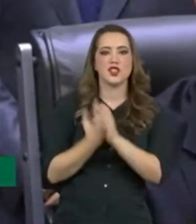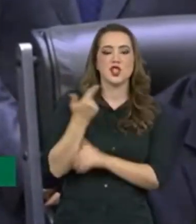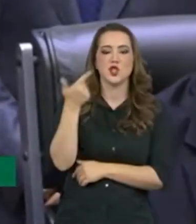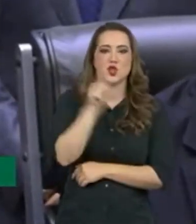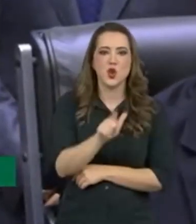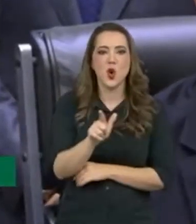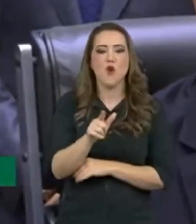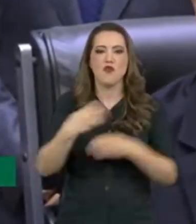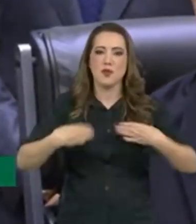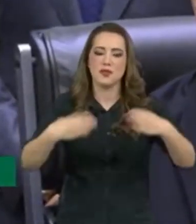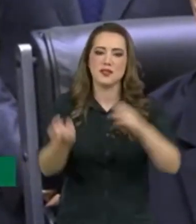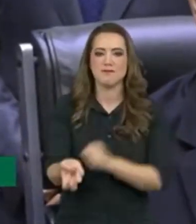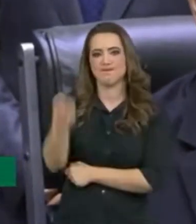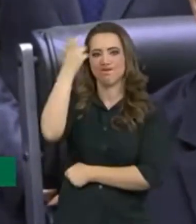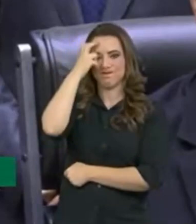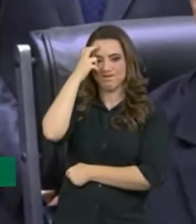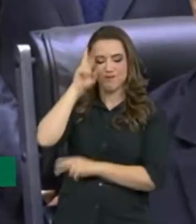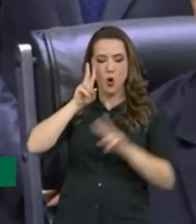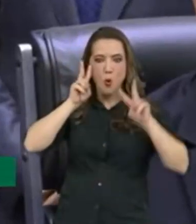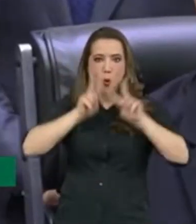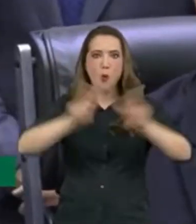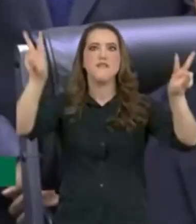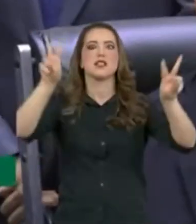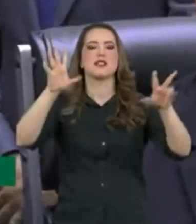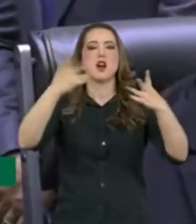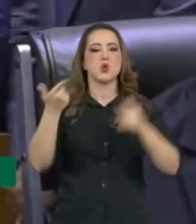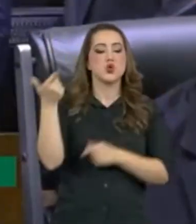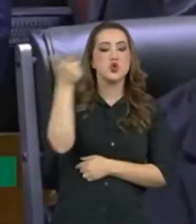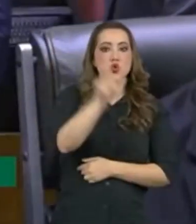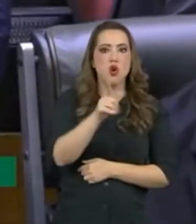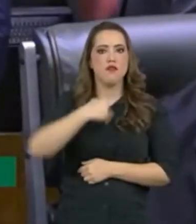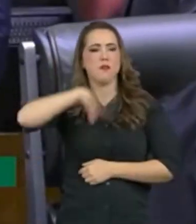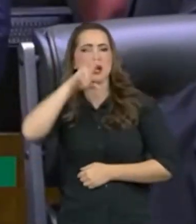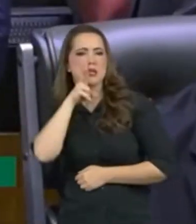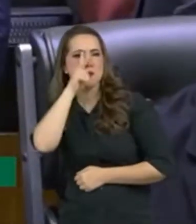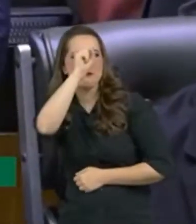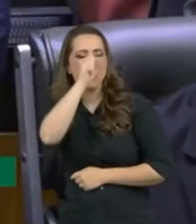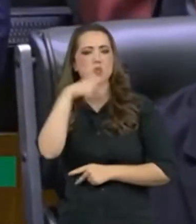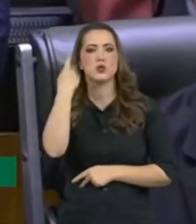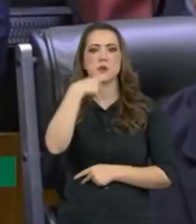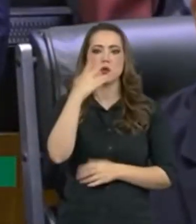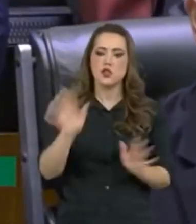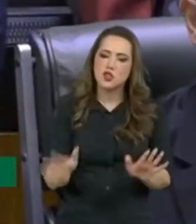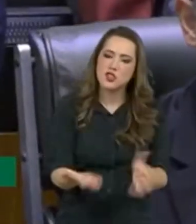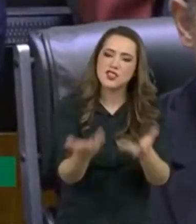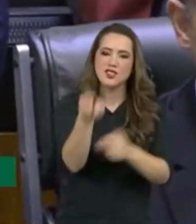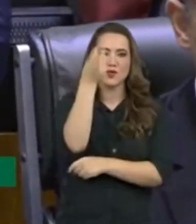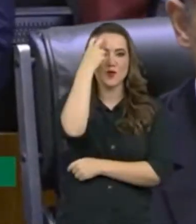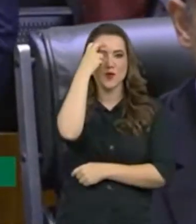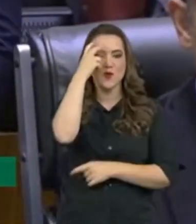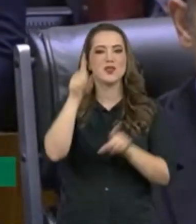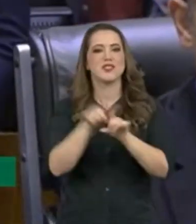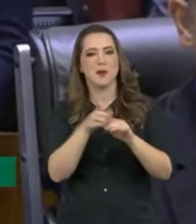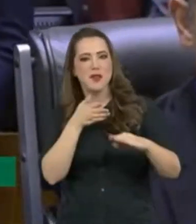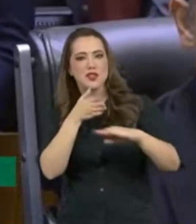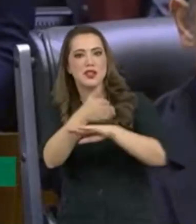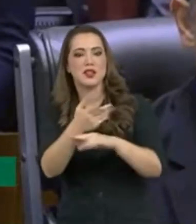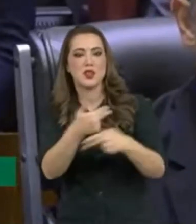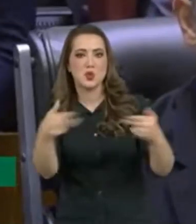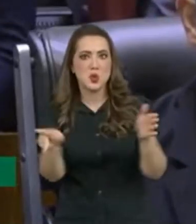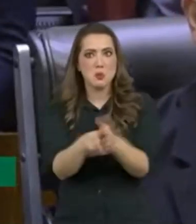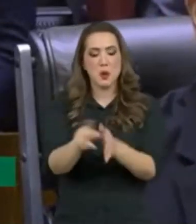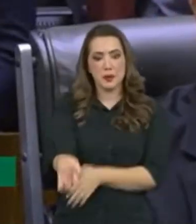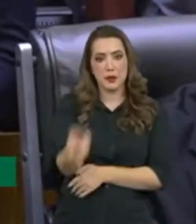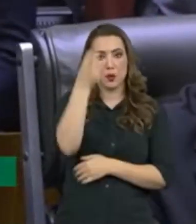da Cultura, com a ambição de retornar mais intensamente às políticas de incentivo e de acesso aos bens